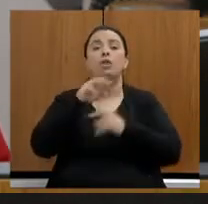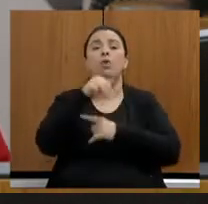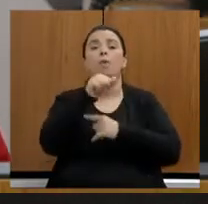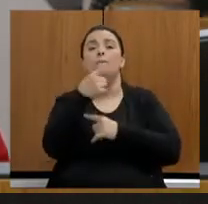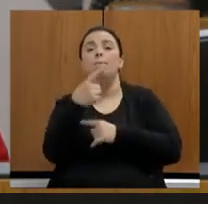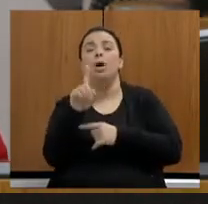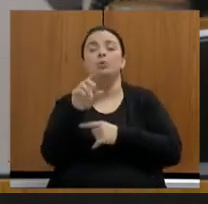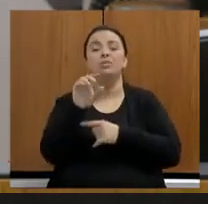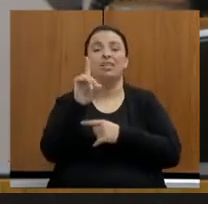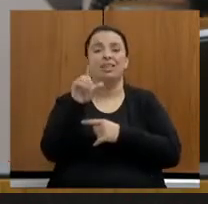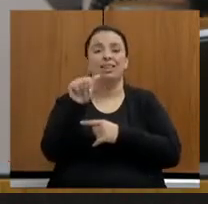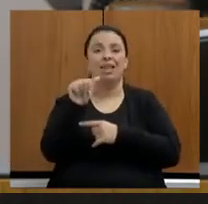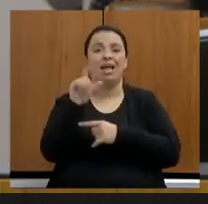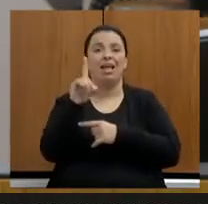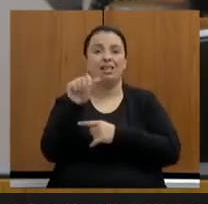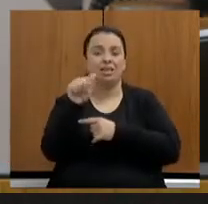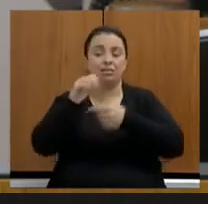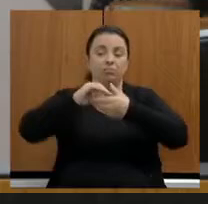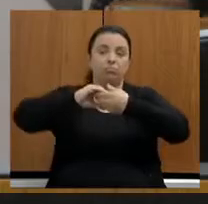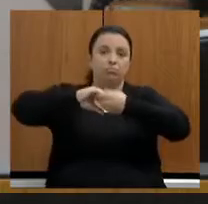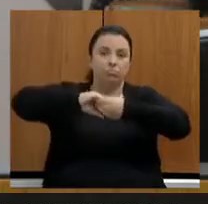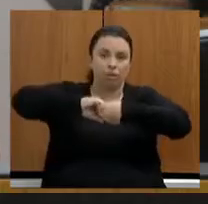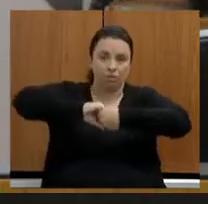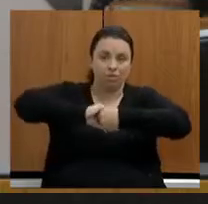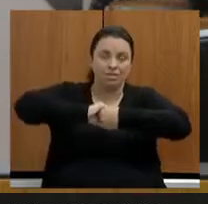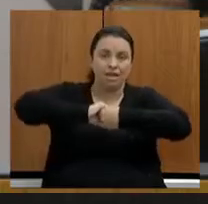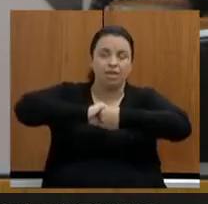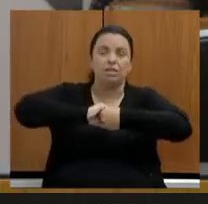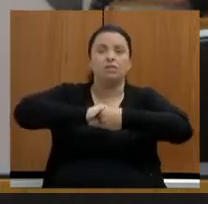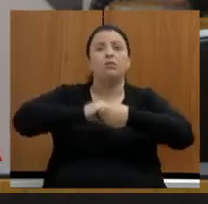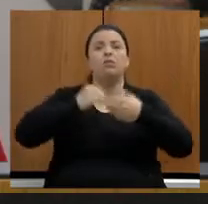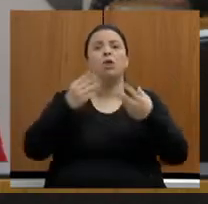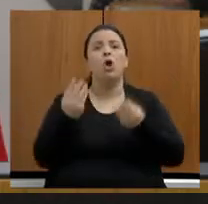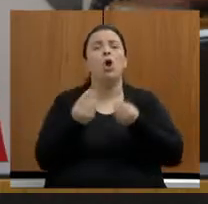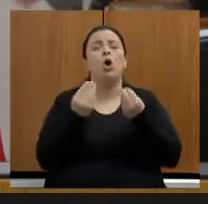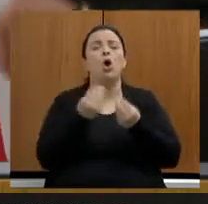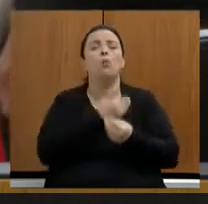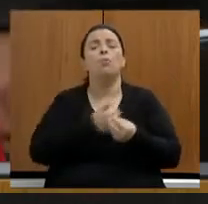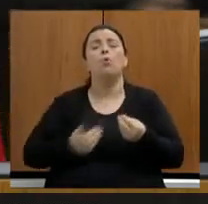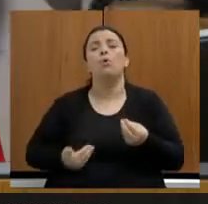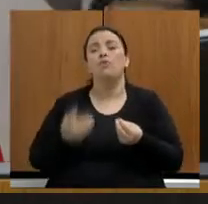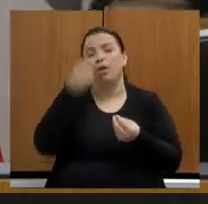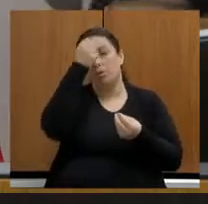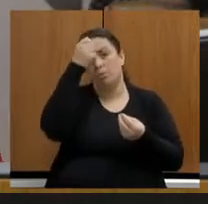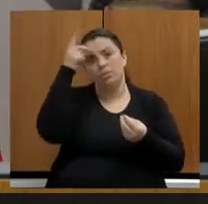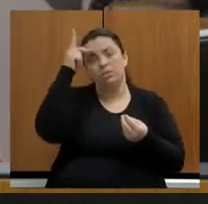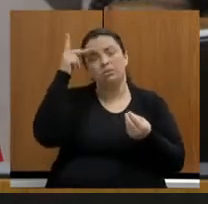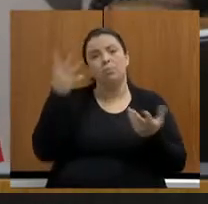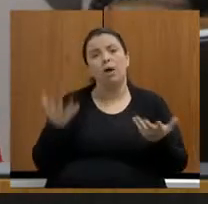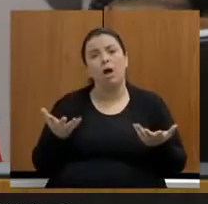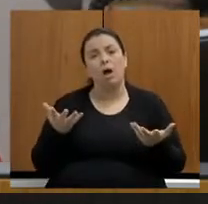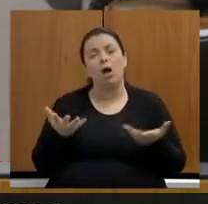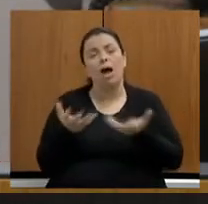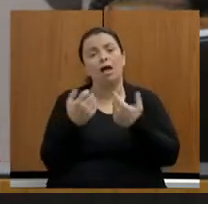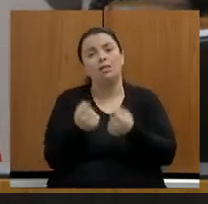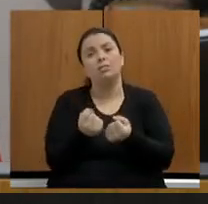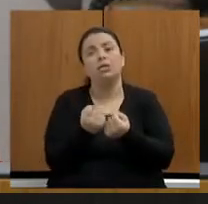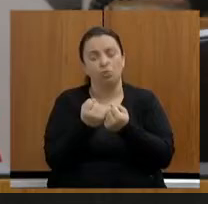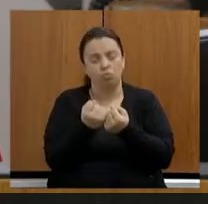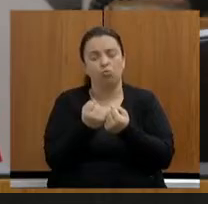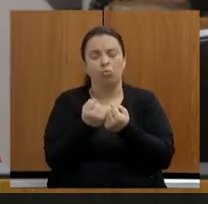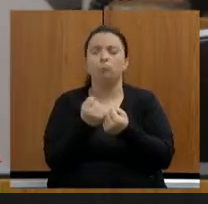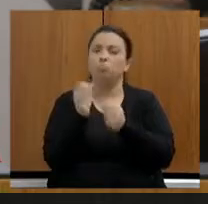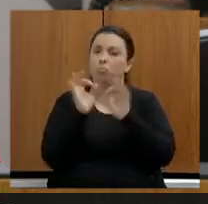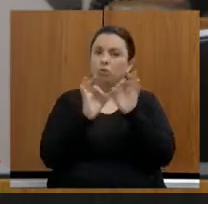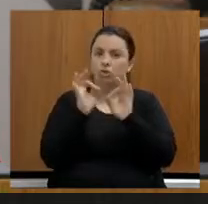contratados e convocados onde o governo onde o governo Municipal é a aderiu ao projeto